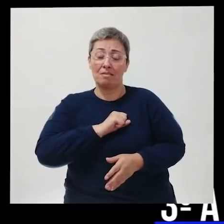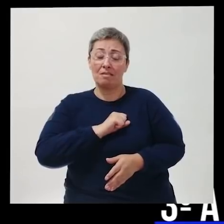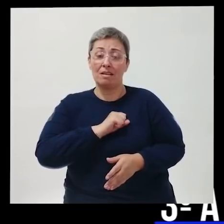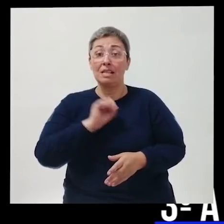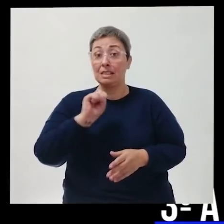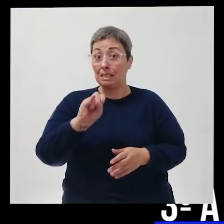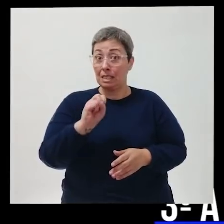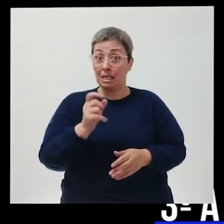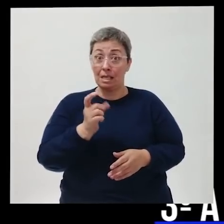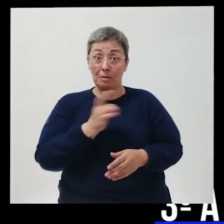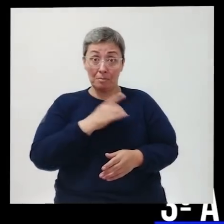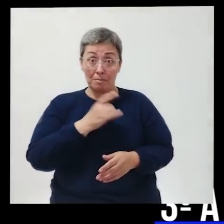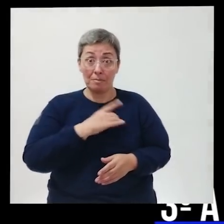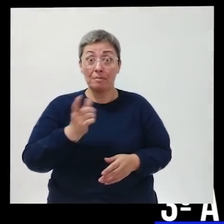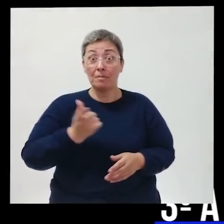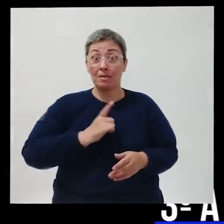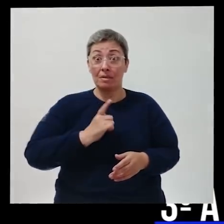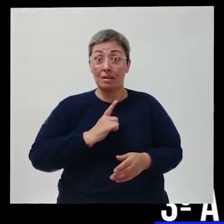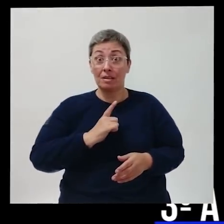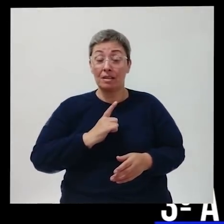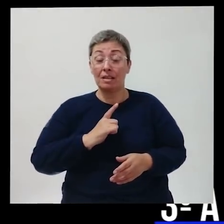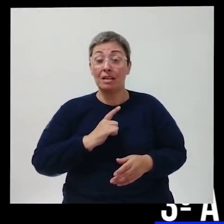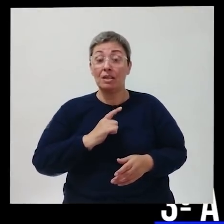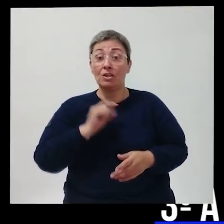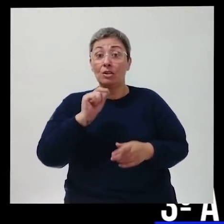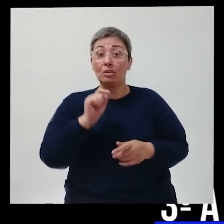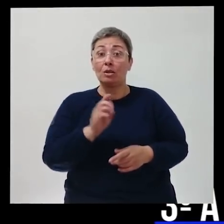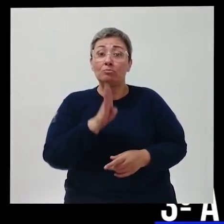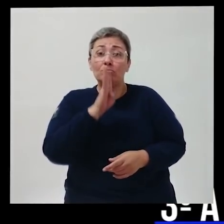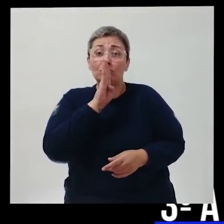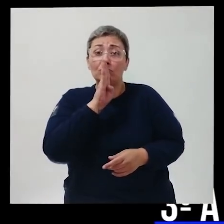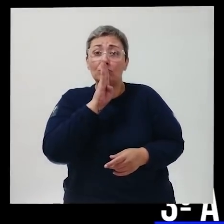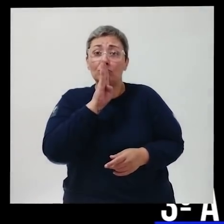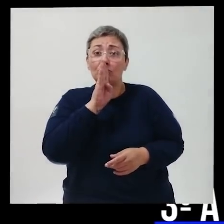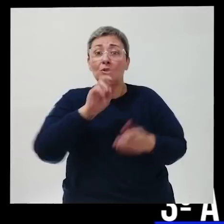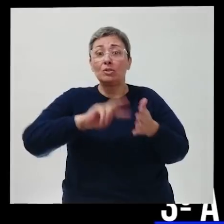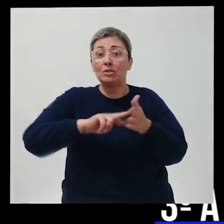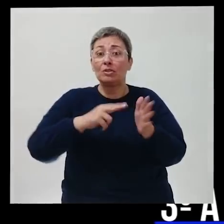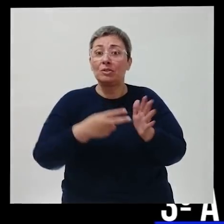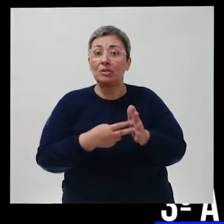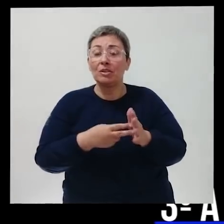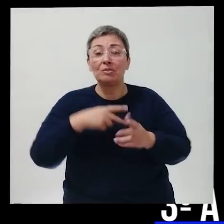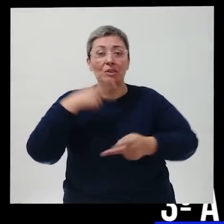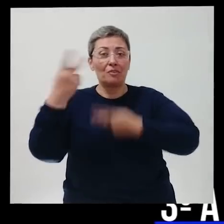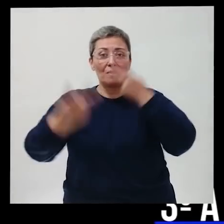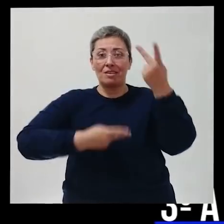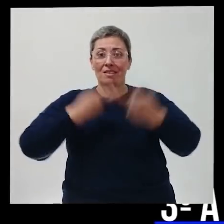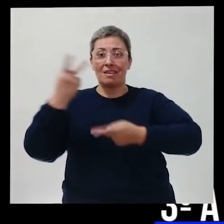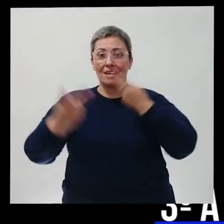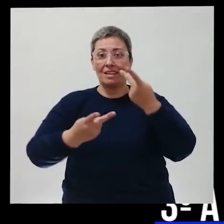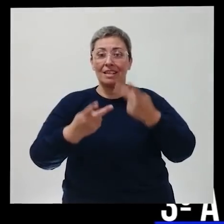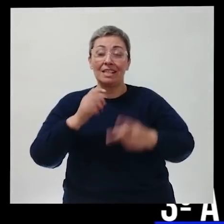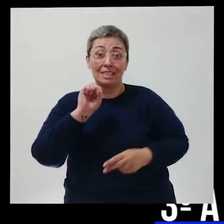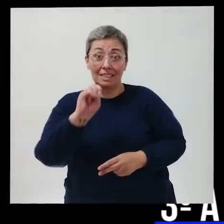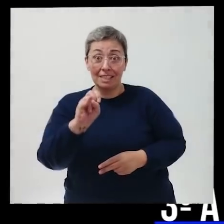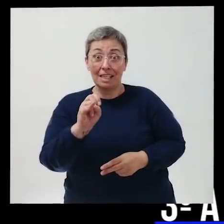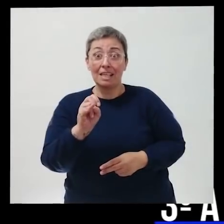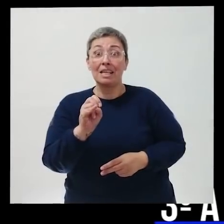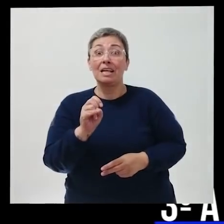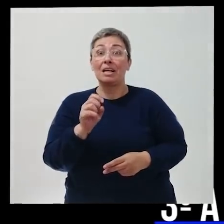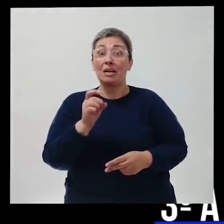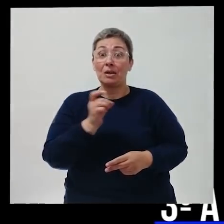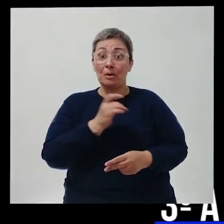Se há medo do silêncio, é sinal para falar. Se